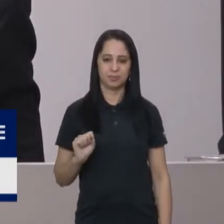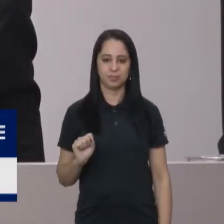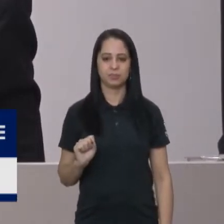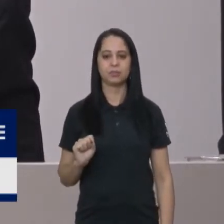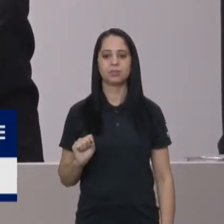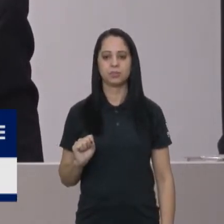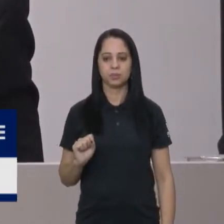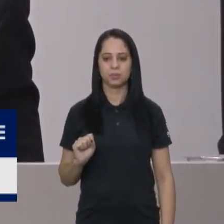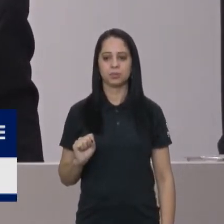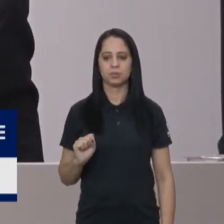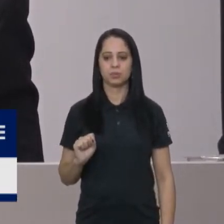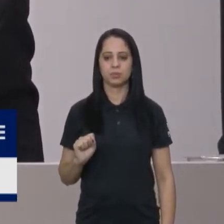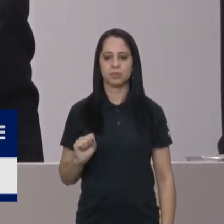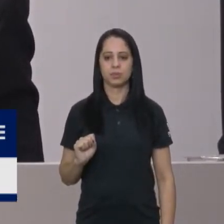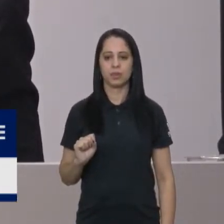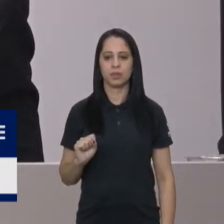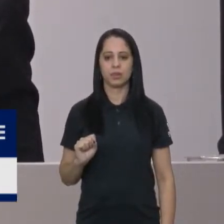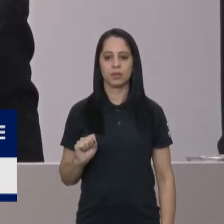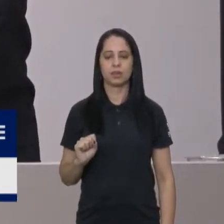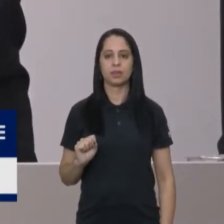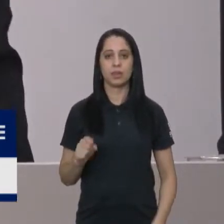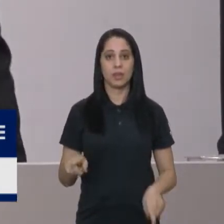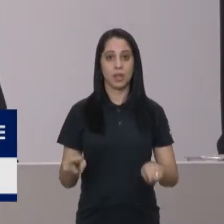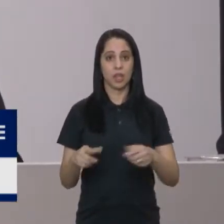ao nosso hino nacional.